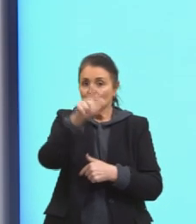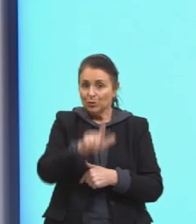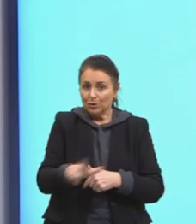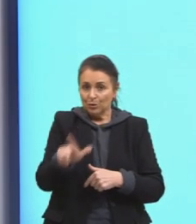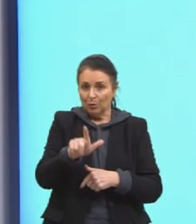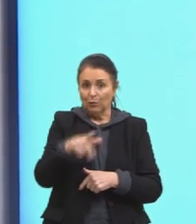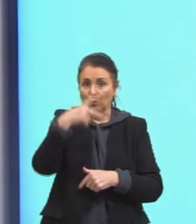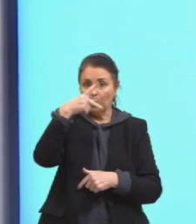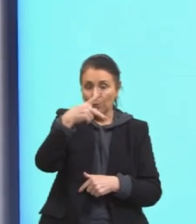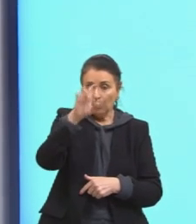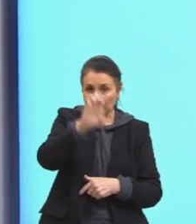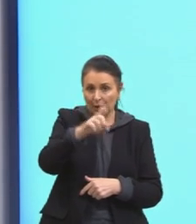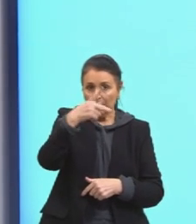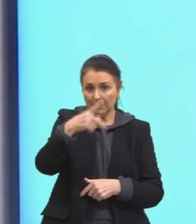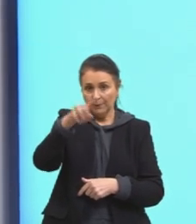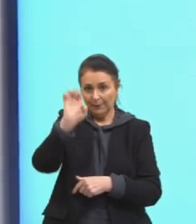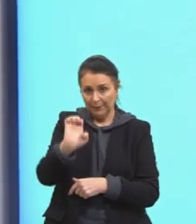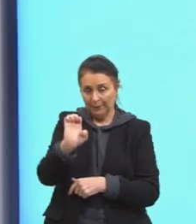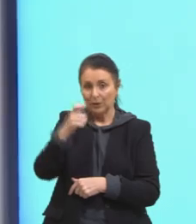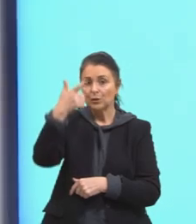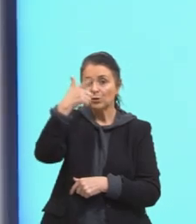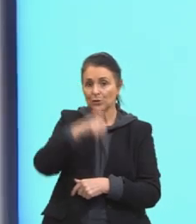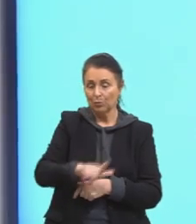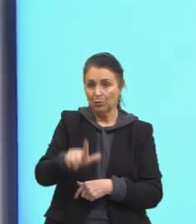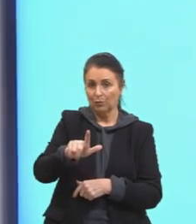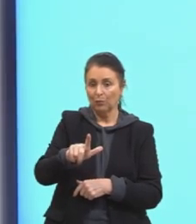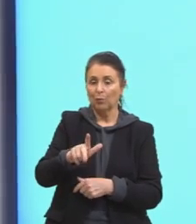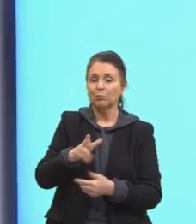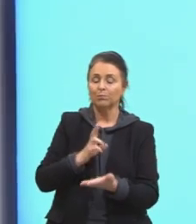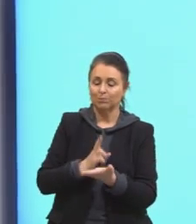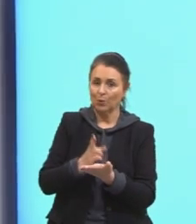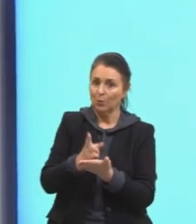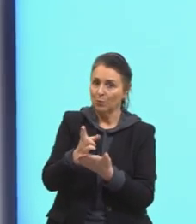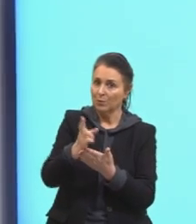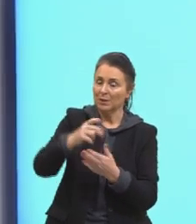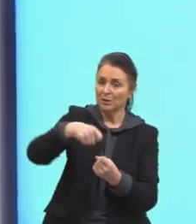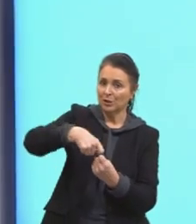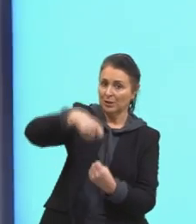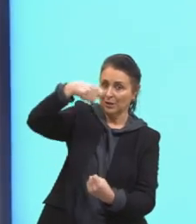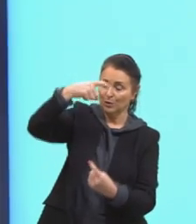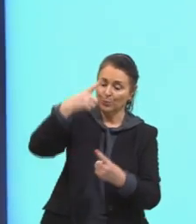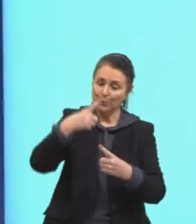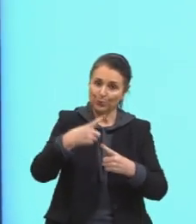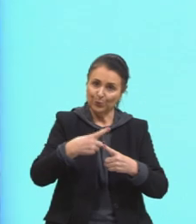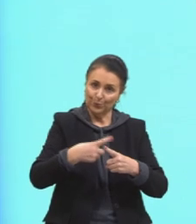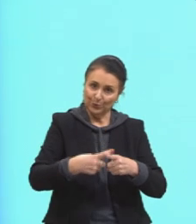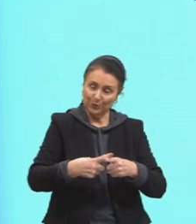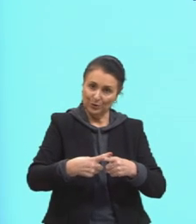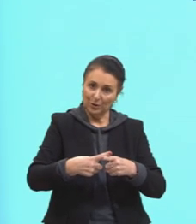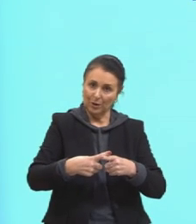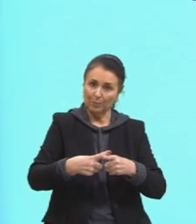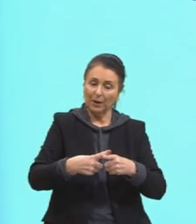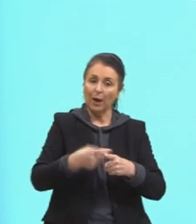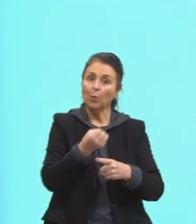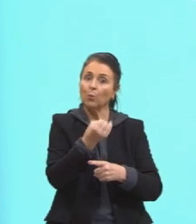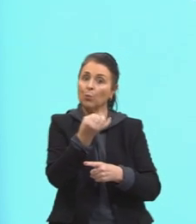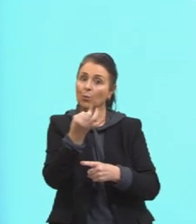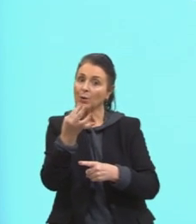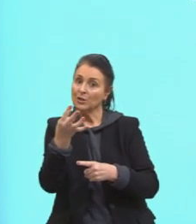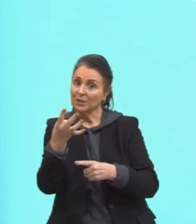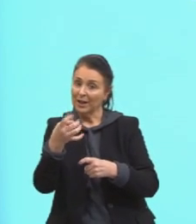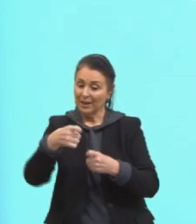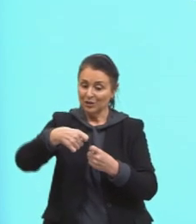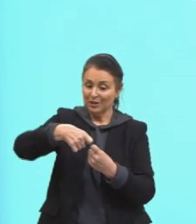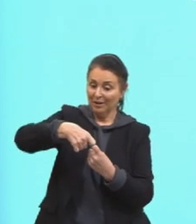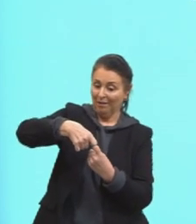usei que ipe igual ao que de novo constante elástica multiplicado pela pelo tanto né que aqui essa